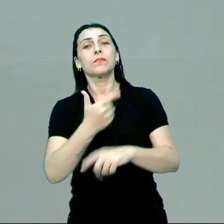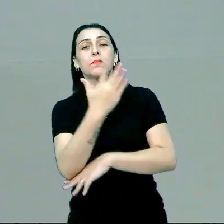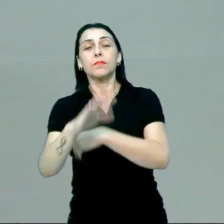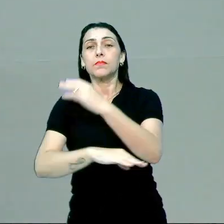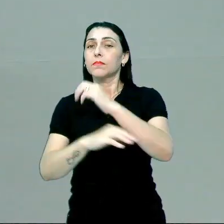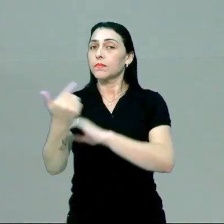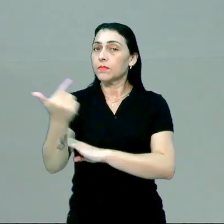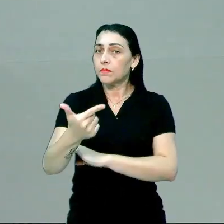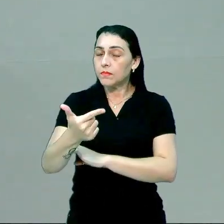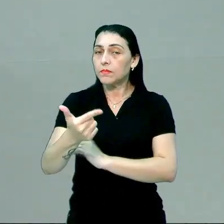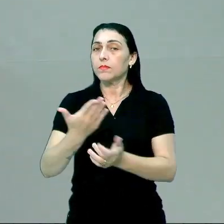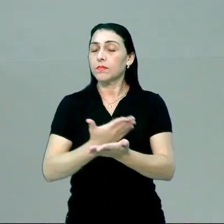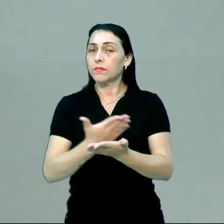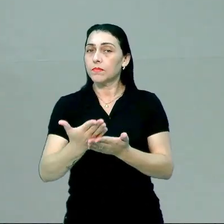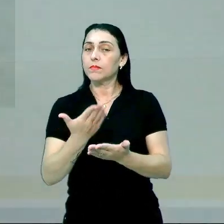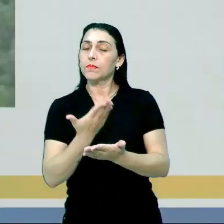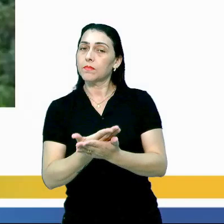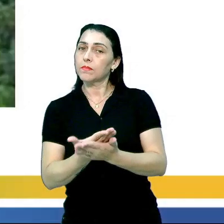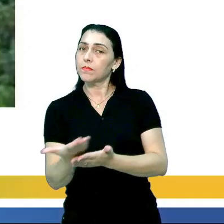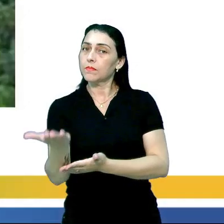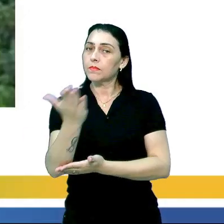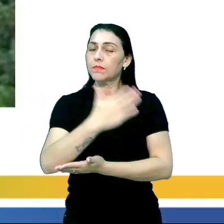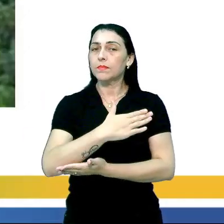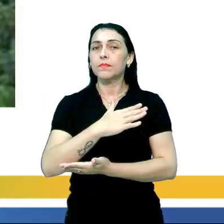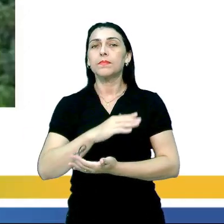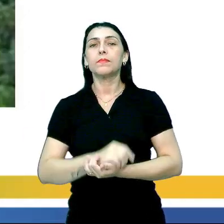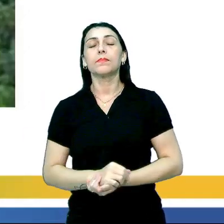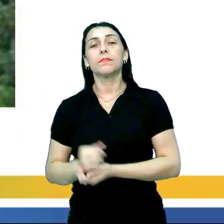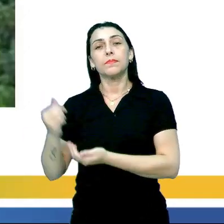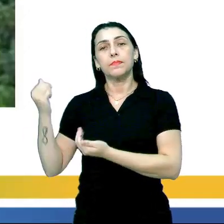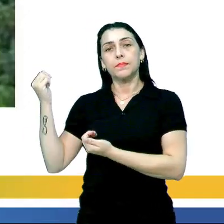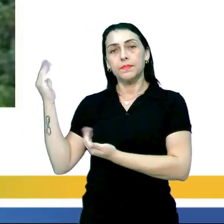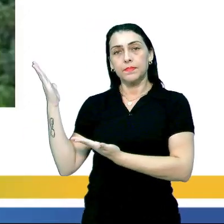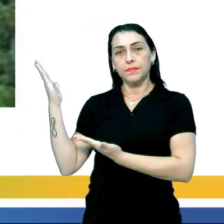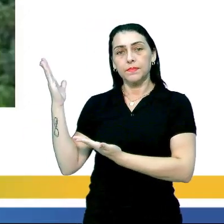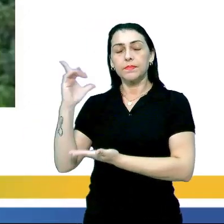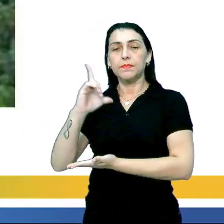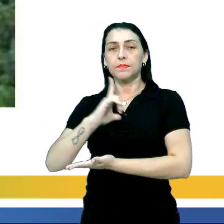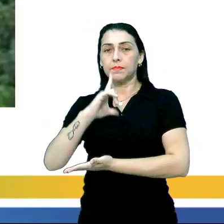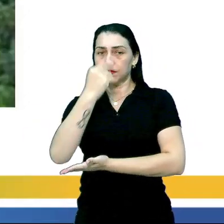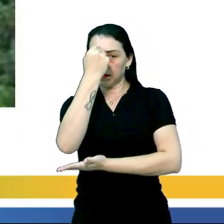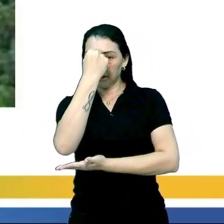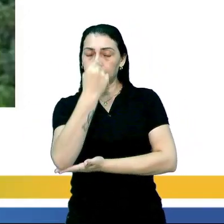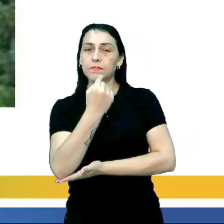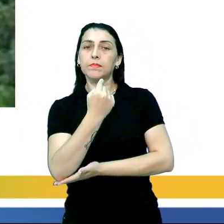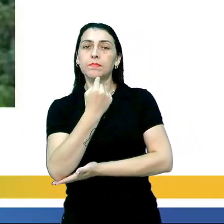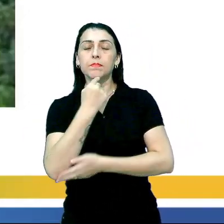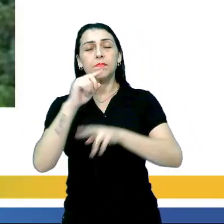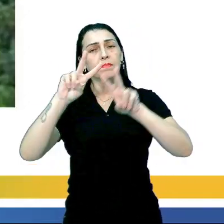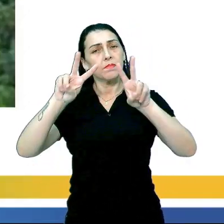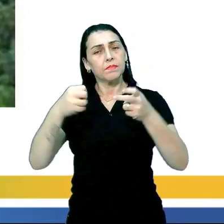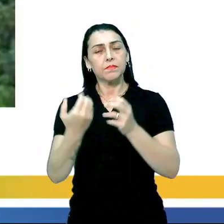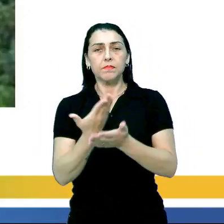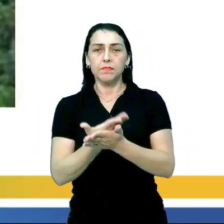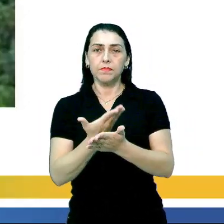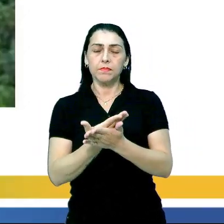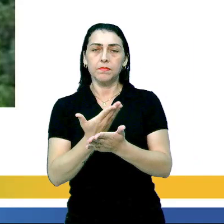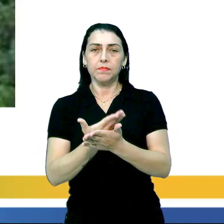2. Vamos então começar a nossa aula? Bem, aqui tem uma imagem com o tema da nossa